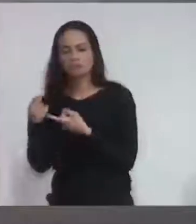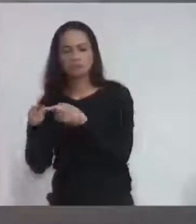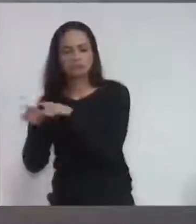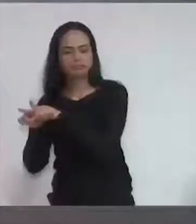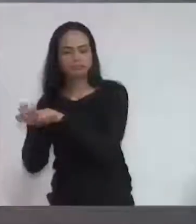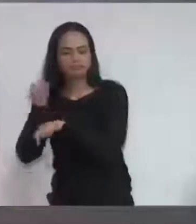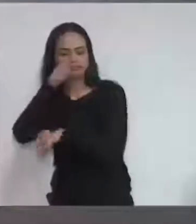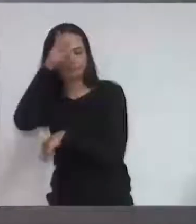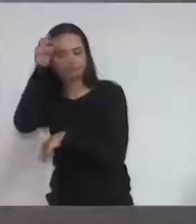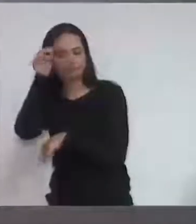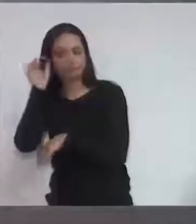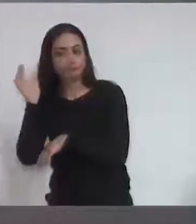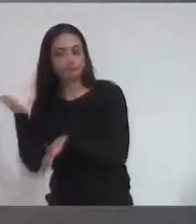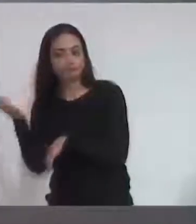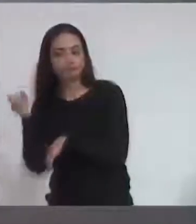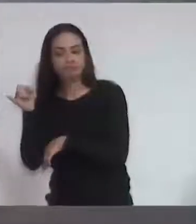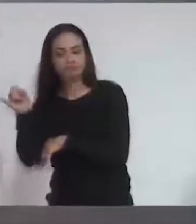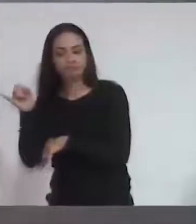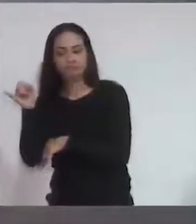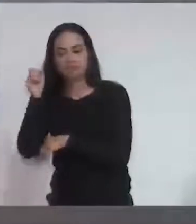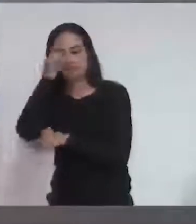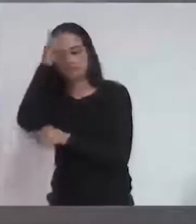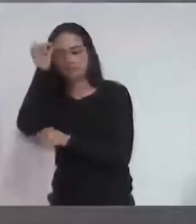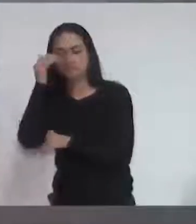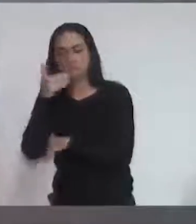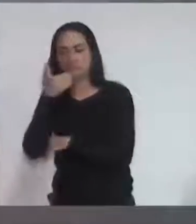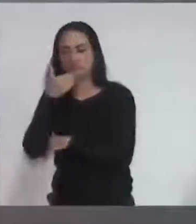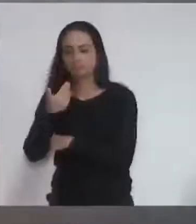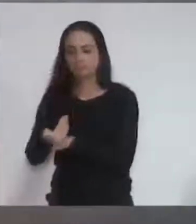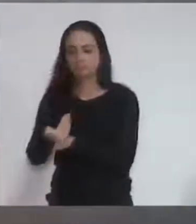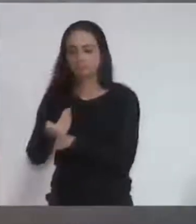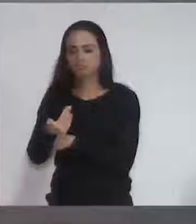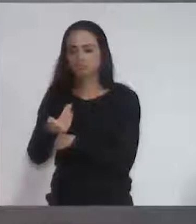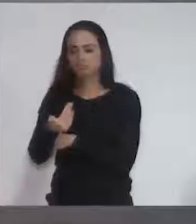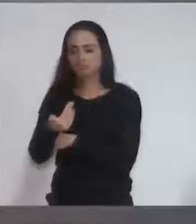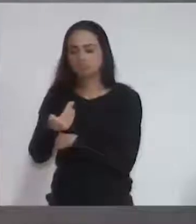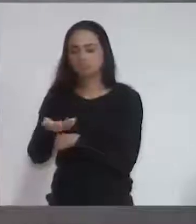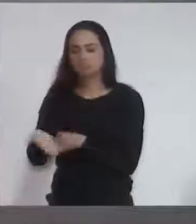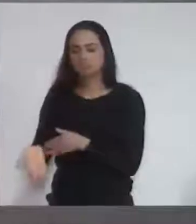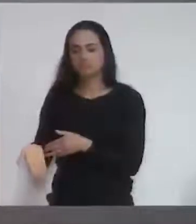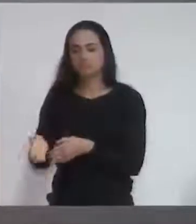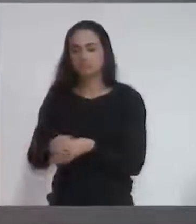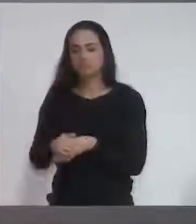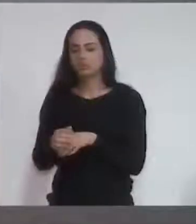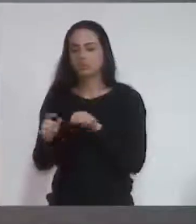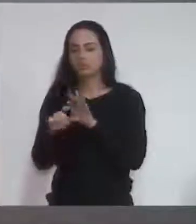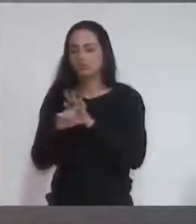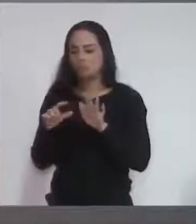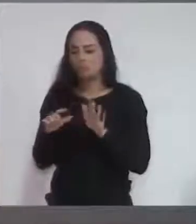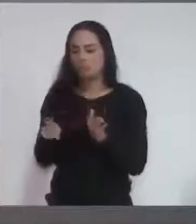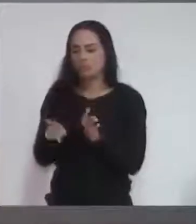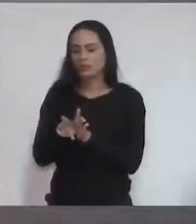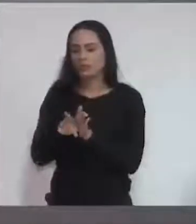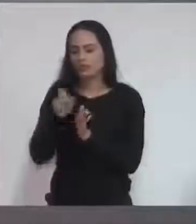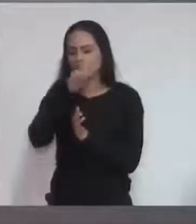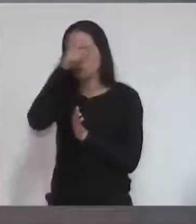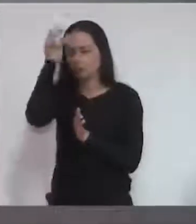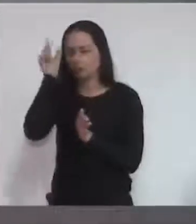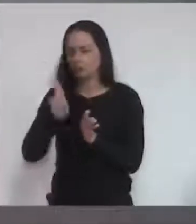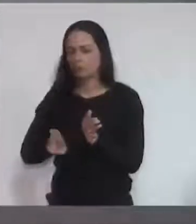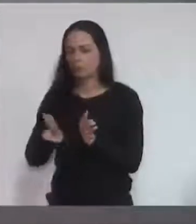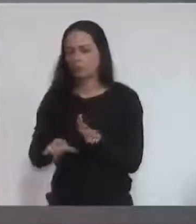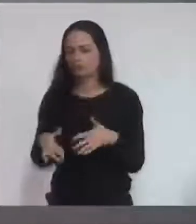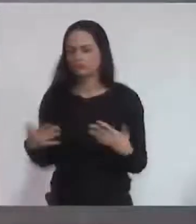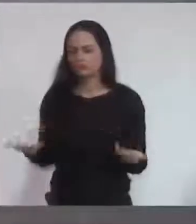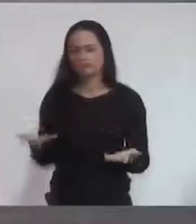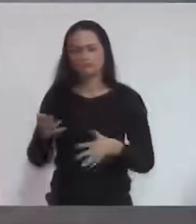a quantidade suficiente, isso não ficou claro. O que eu percebi foi uma grande confusão. Eu acompanhei proprietários de